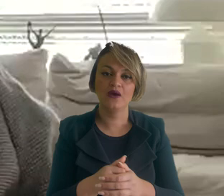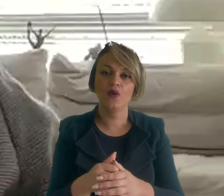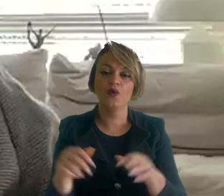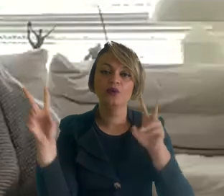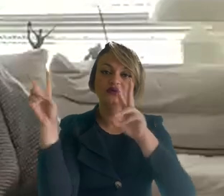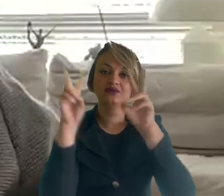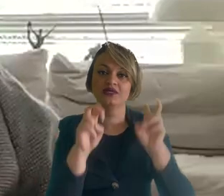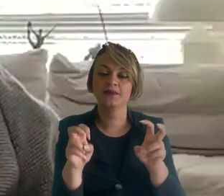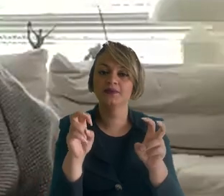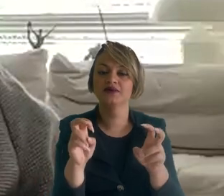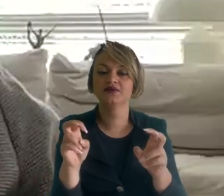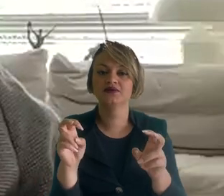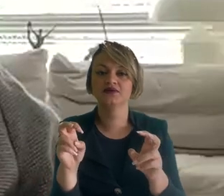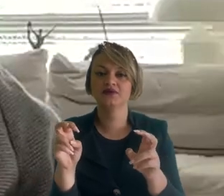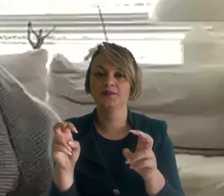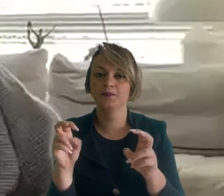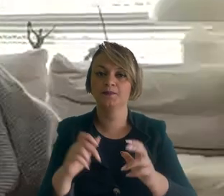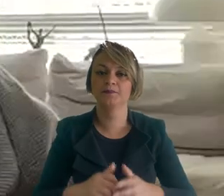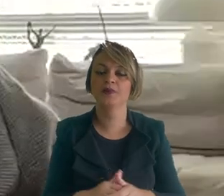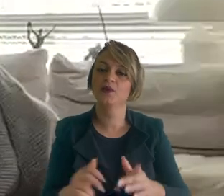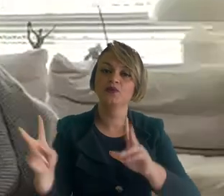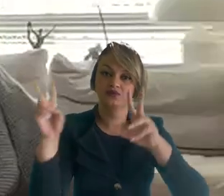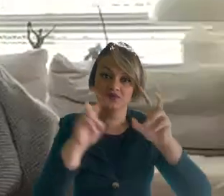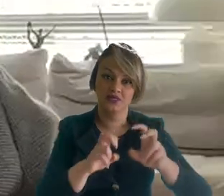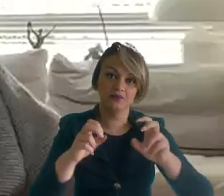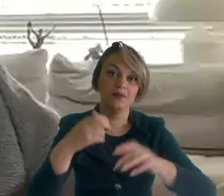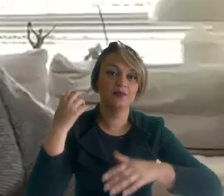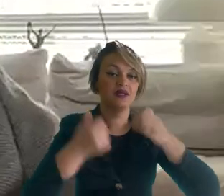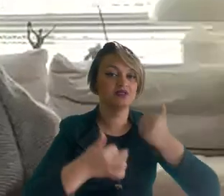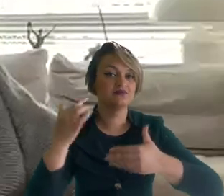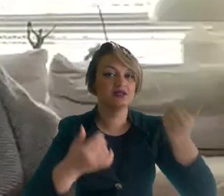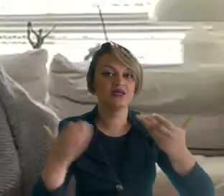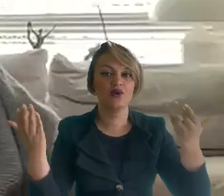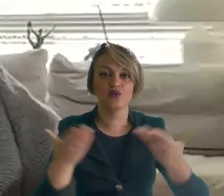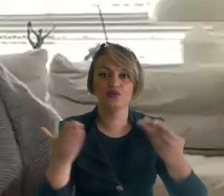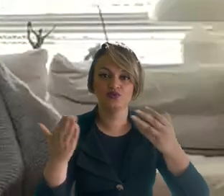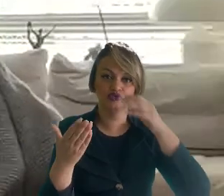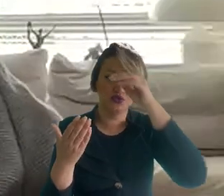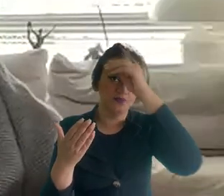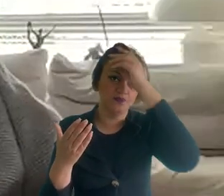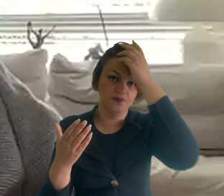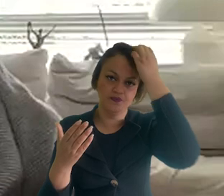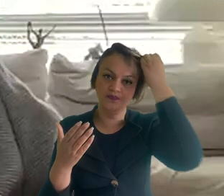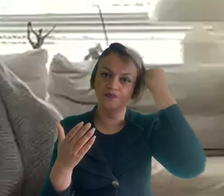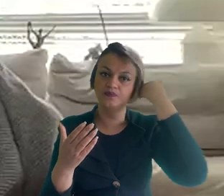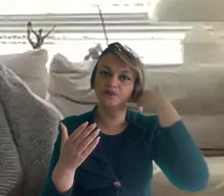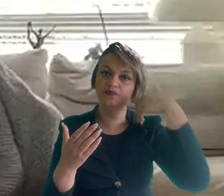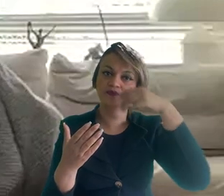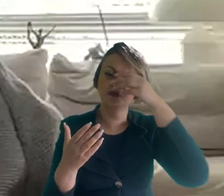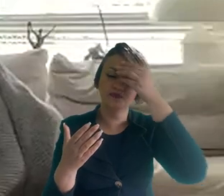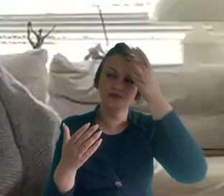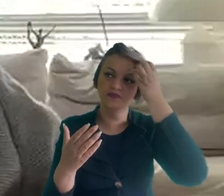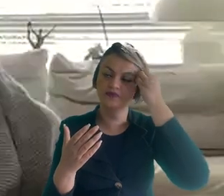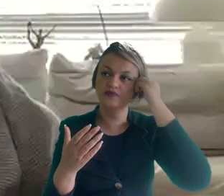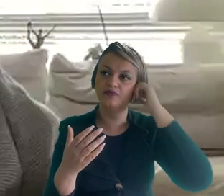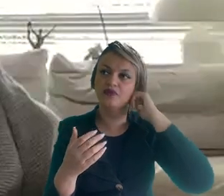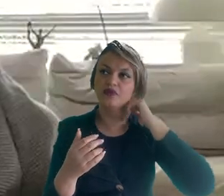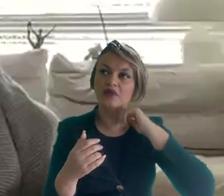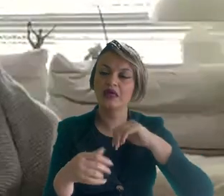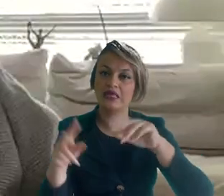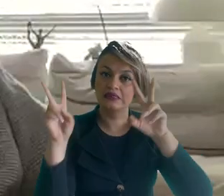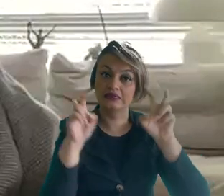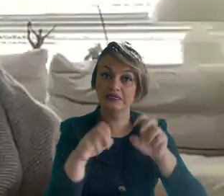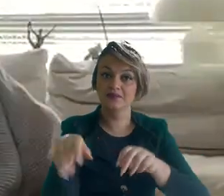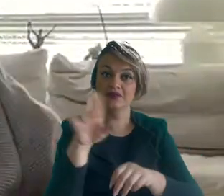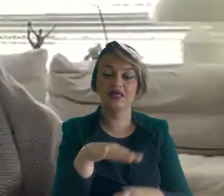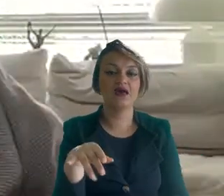me foi dado para a conversa de hoje é o tema de direito